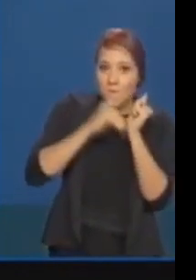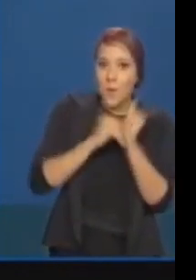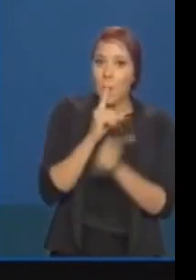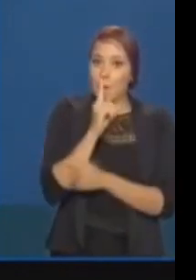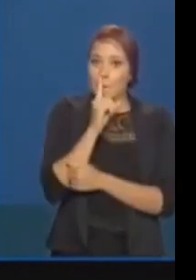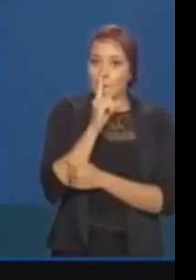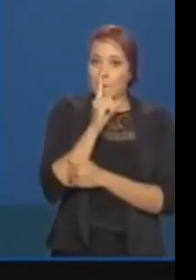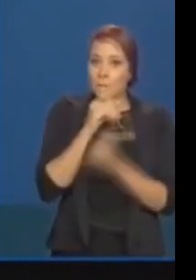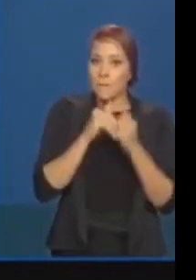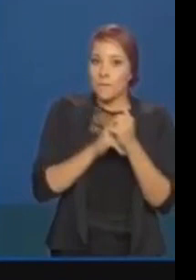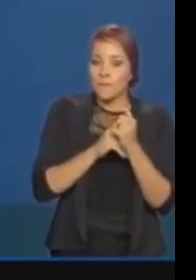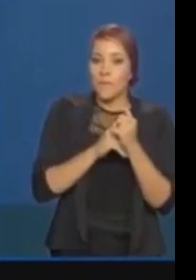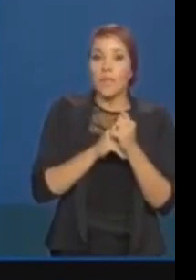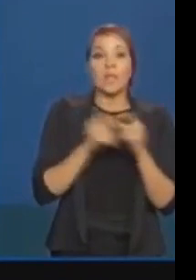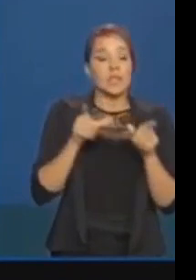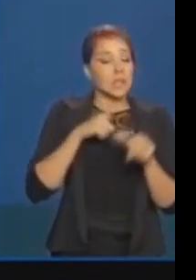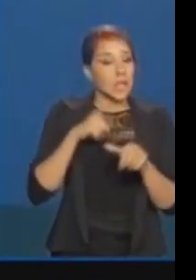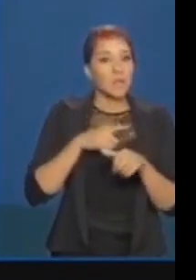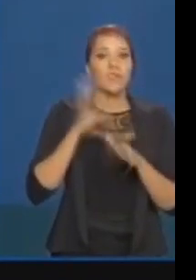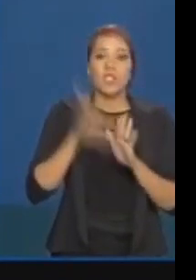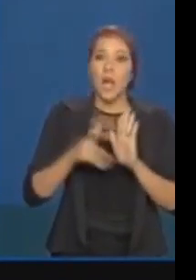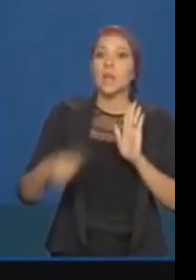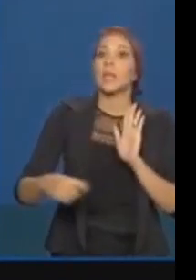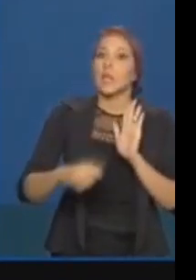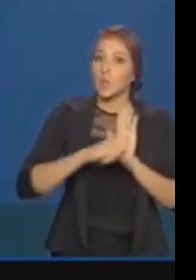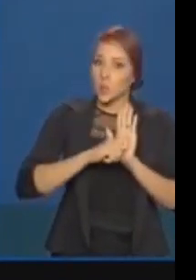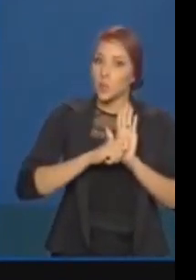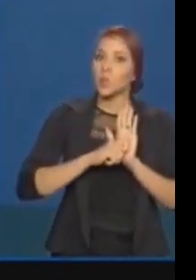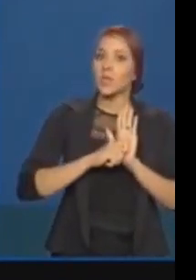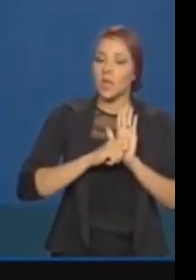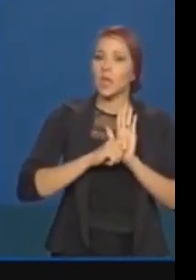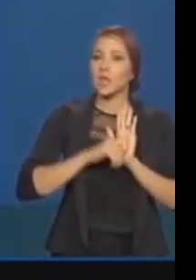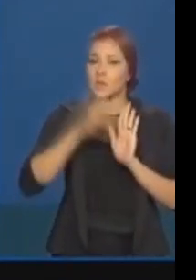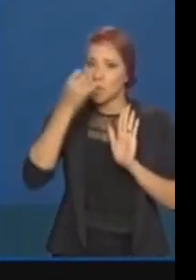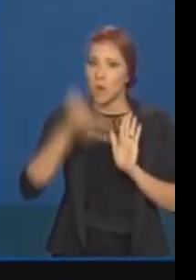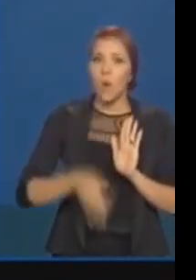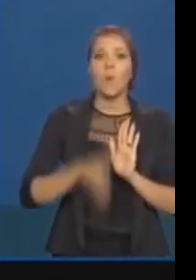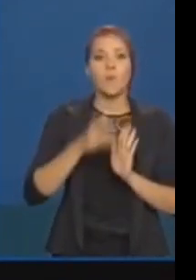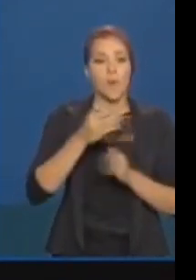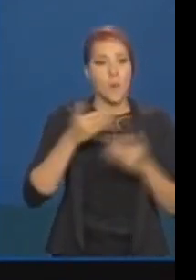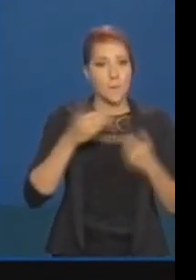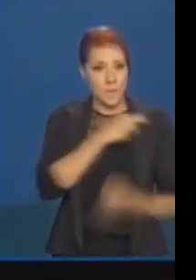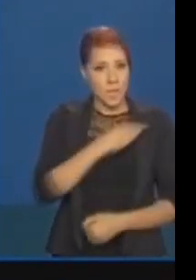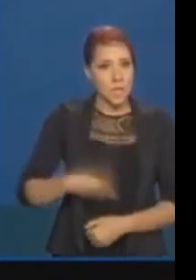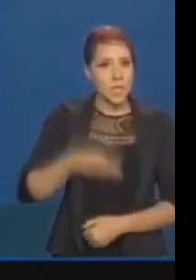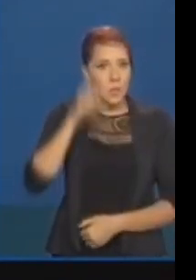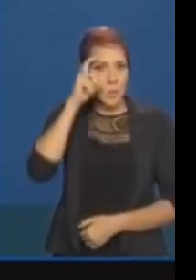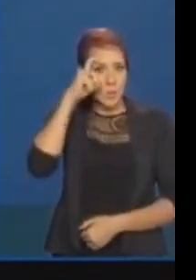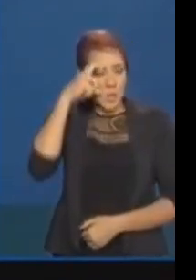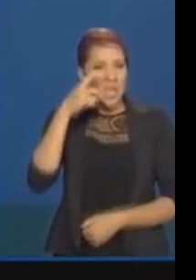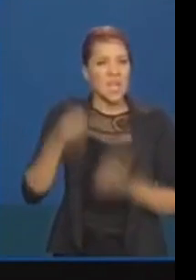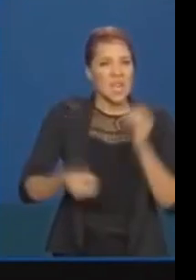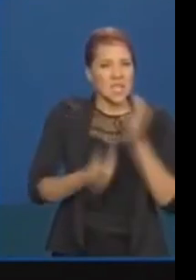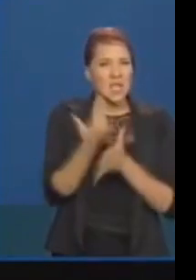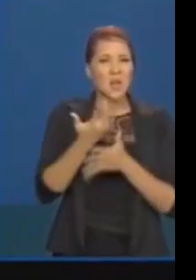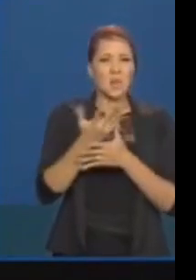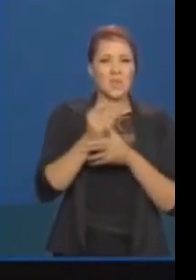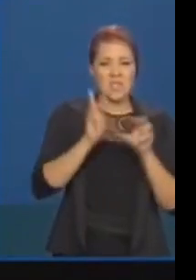várias iniciativas, inclusive denunciamos ao ministro Sérgio Moro e à Polícia Federal, criação de